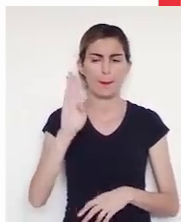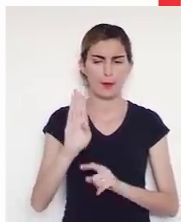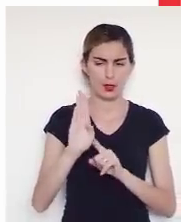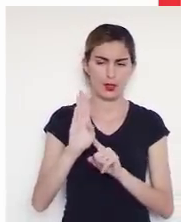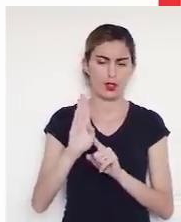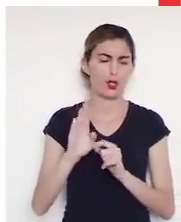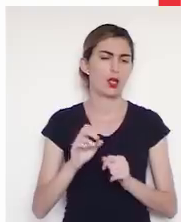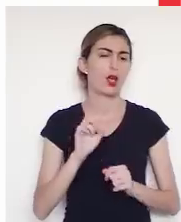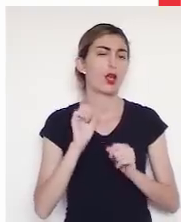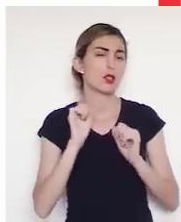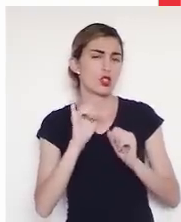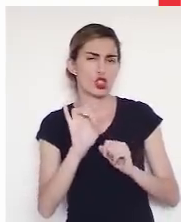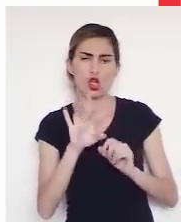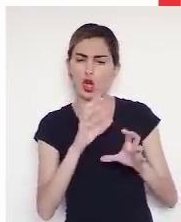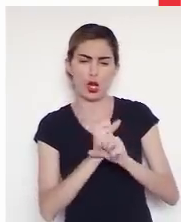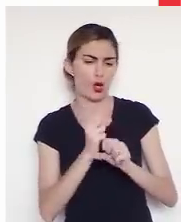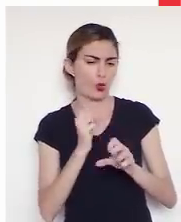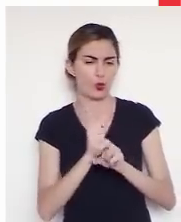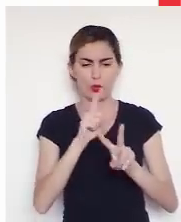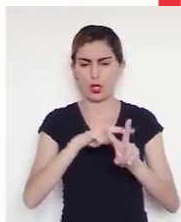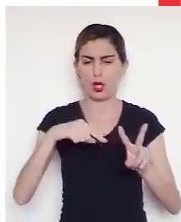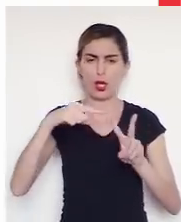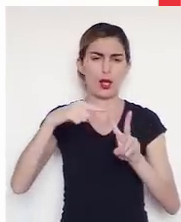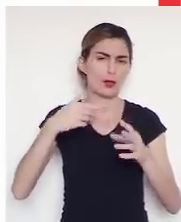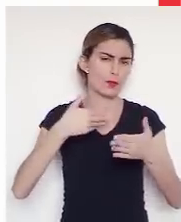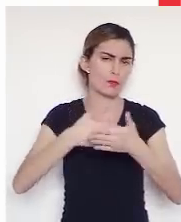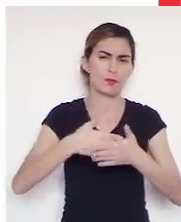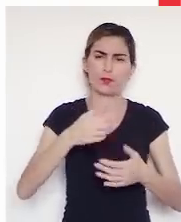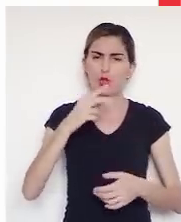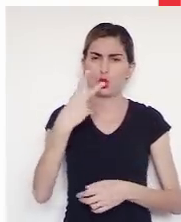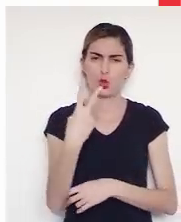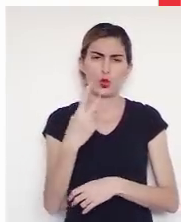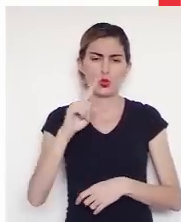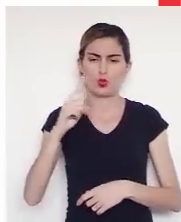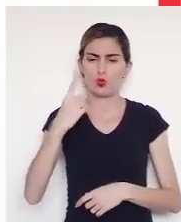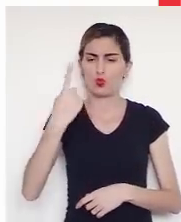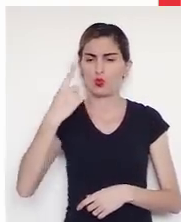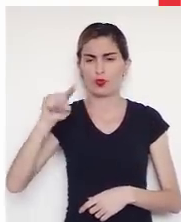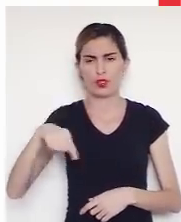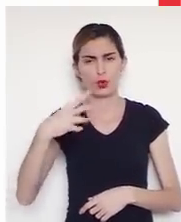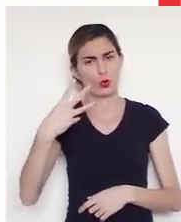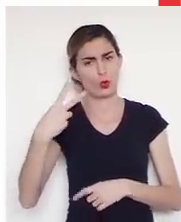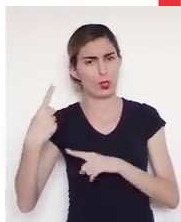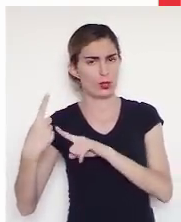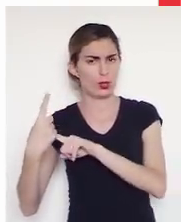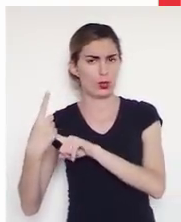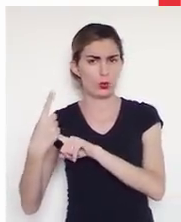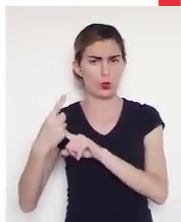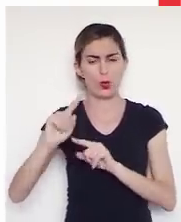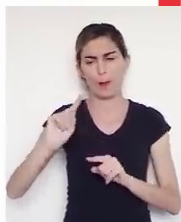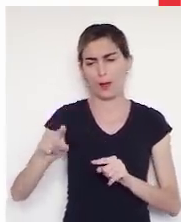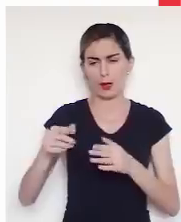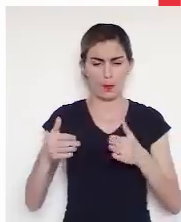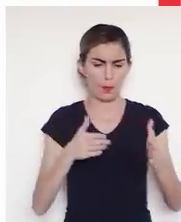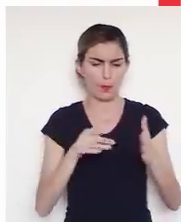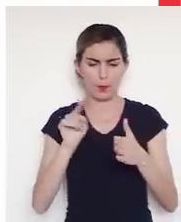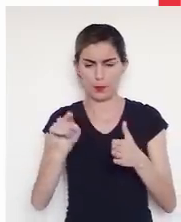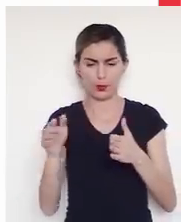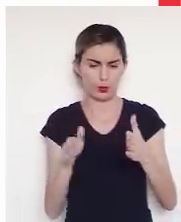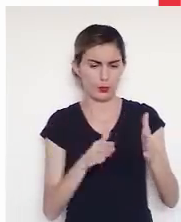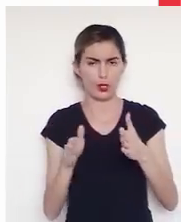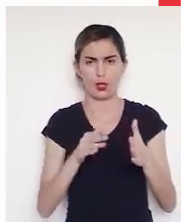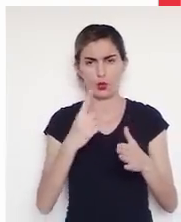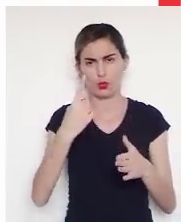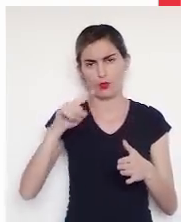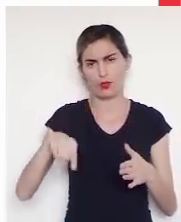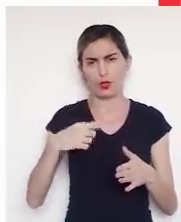Alternativa B. Basta calcular a raiz aproximada de 2, que é 1,41, e marcar um ponto próximo a